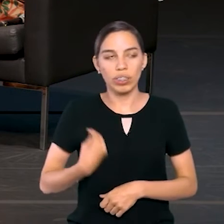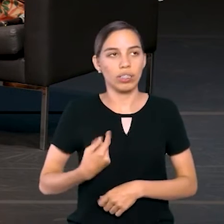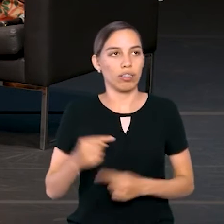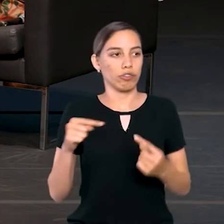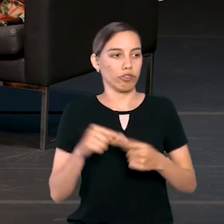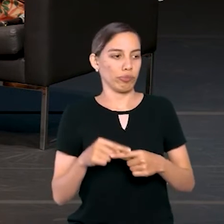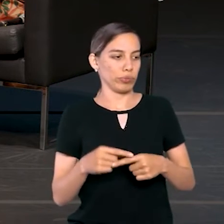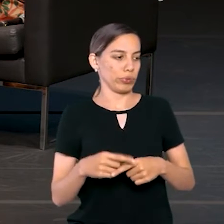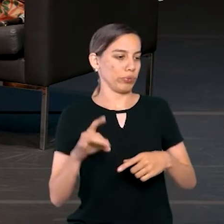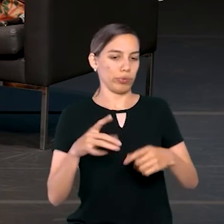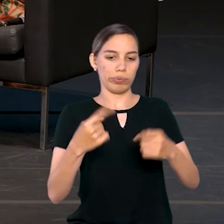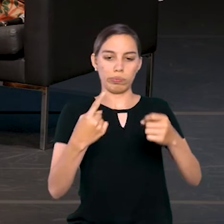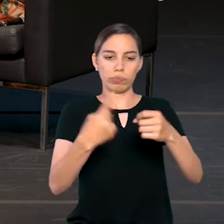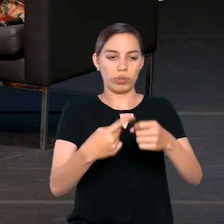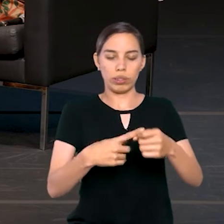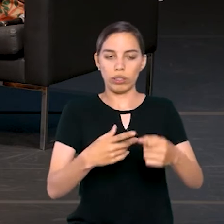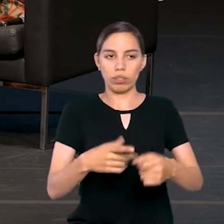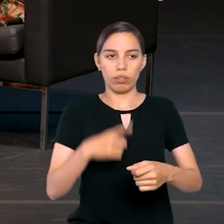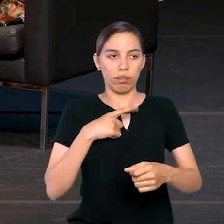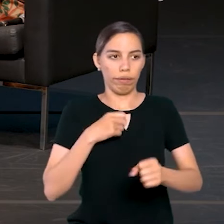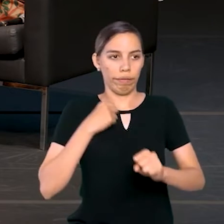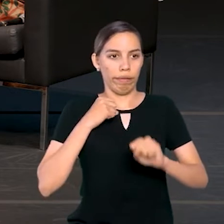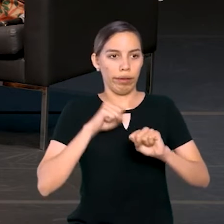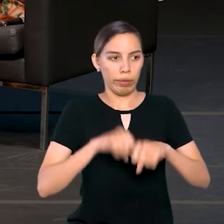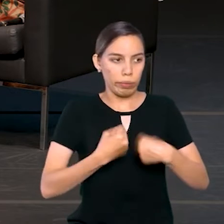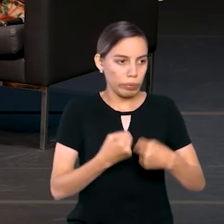inteiro batalhando a nossa própria